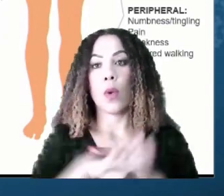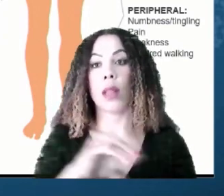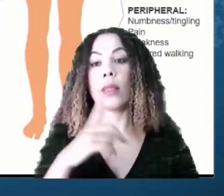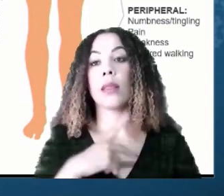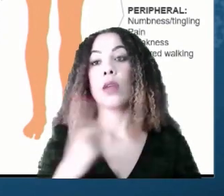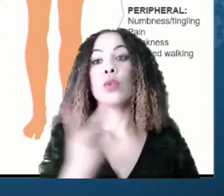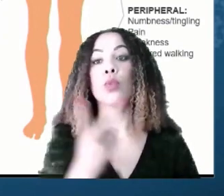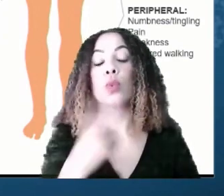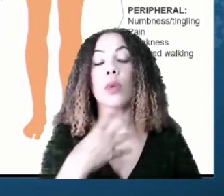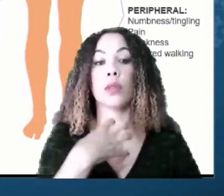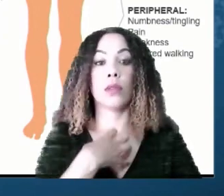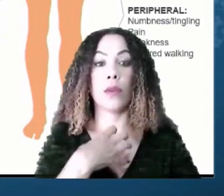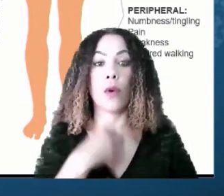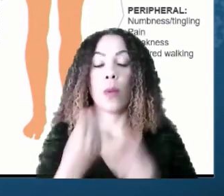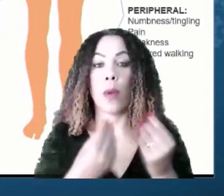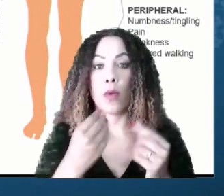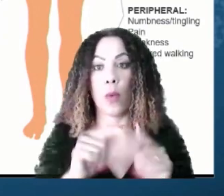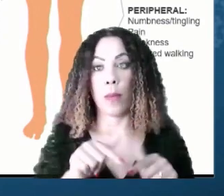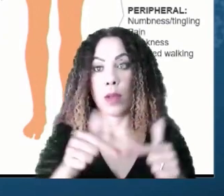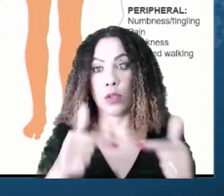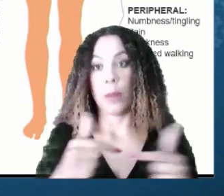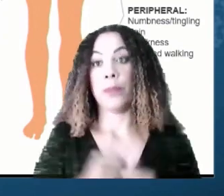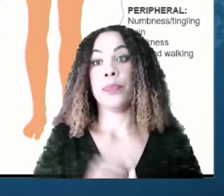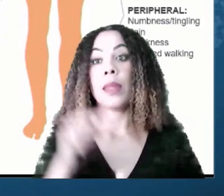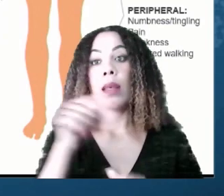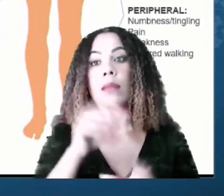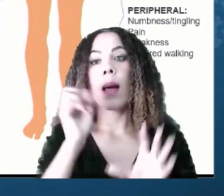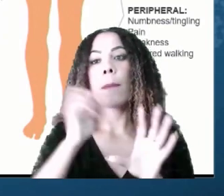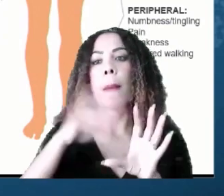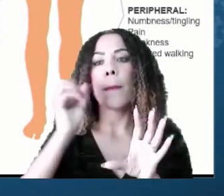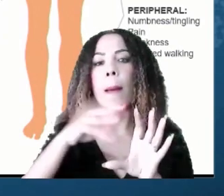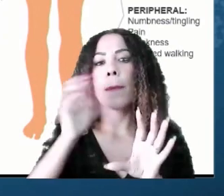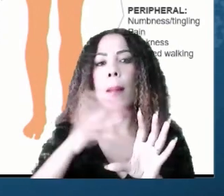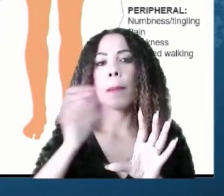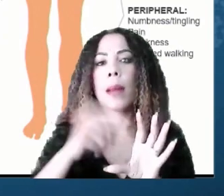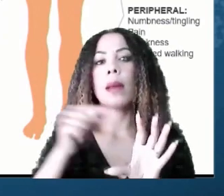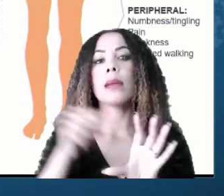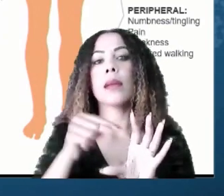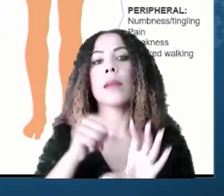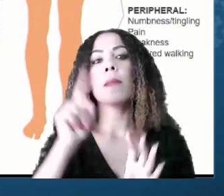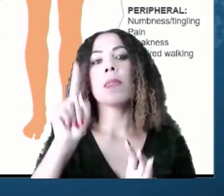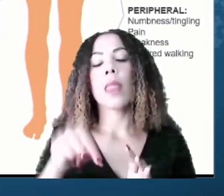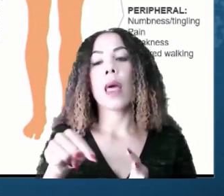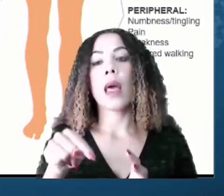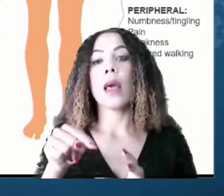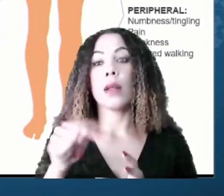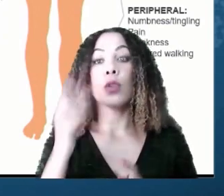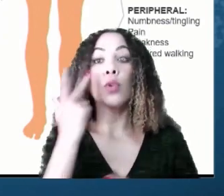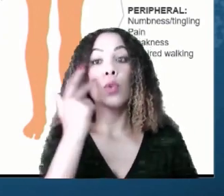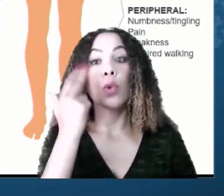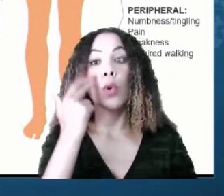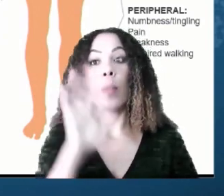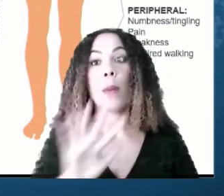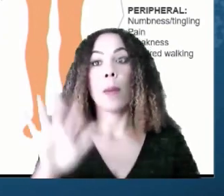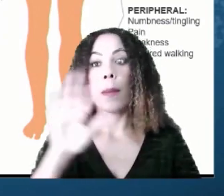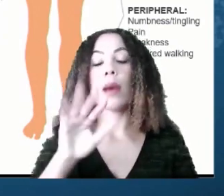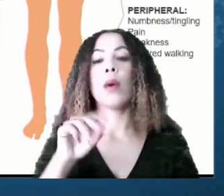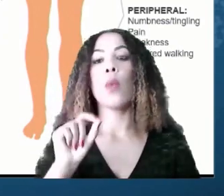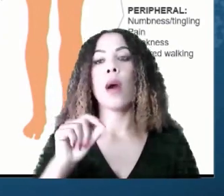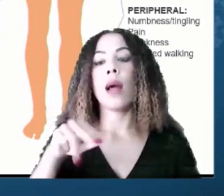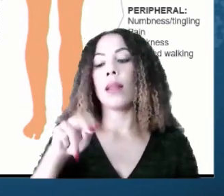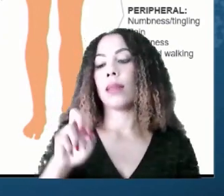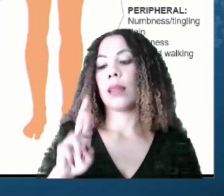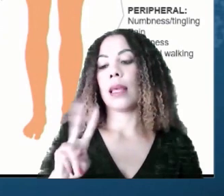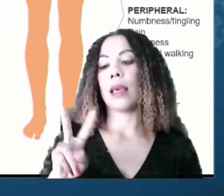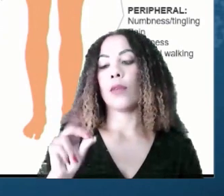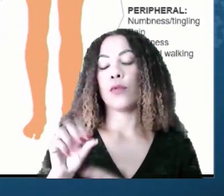formas de lidar com isso, e esses depósitos são geralmente nos nervos, o que